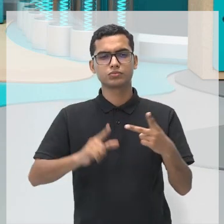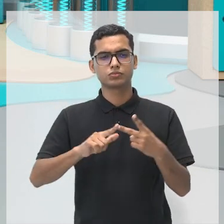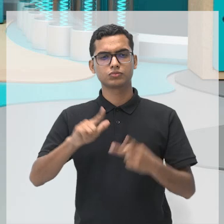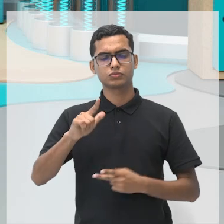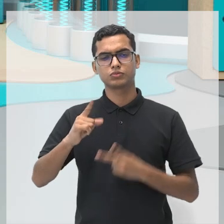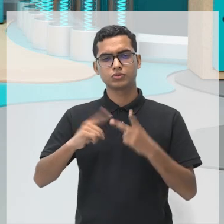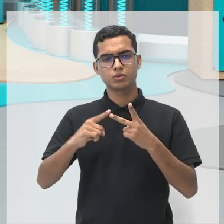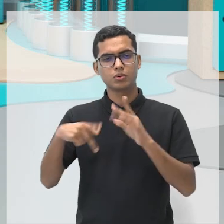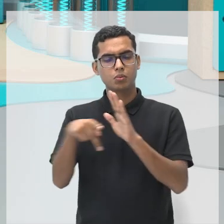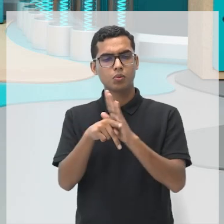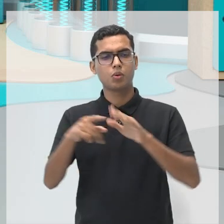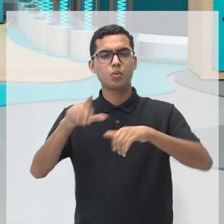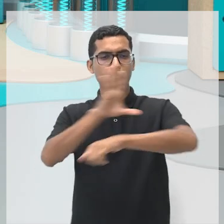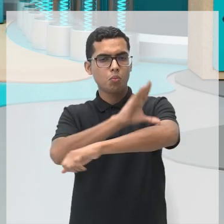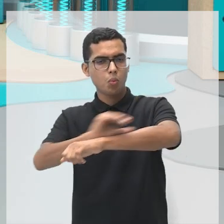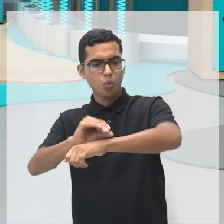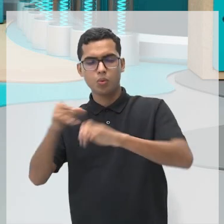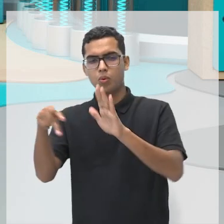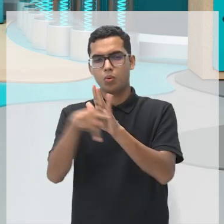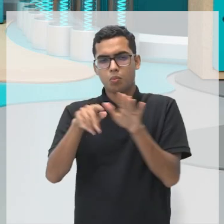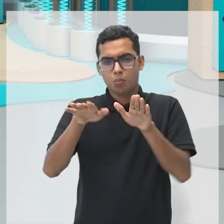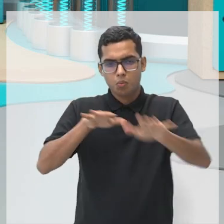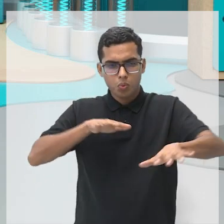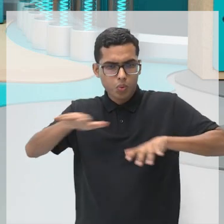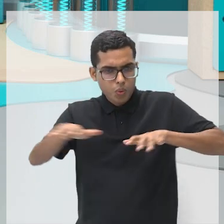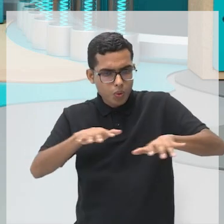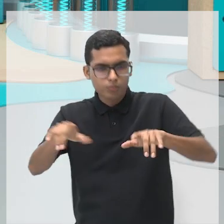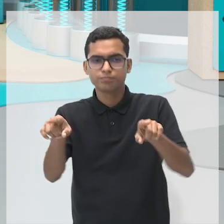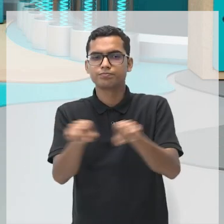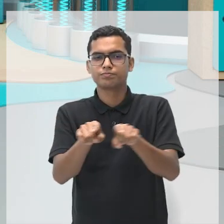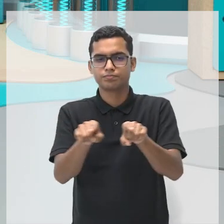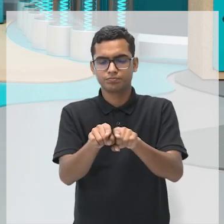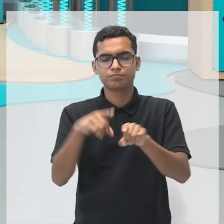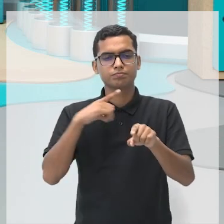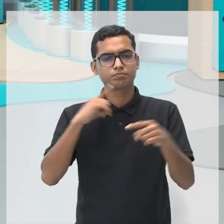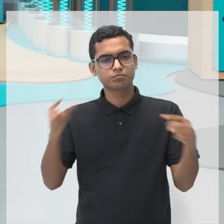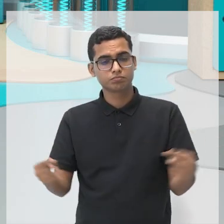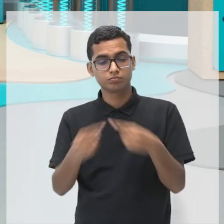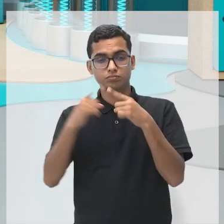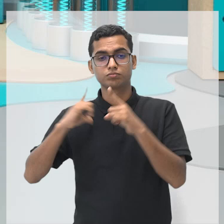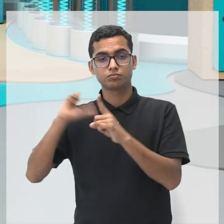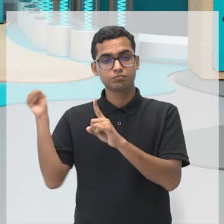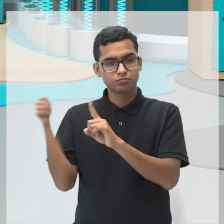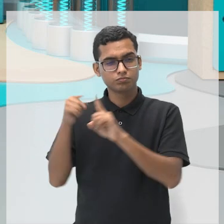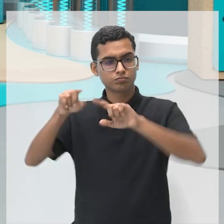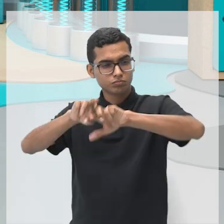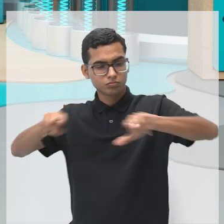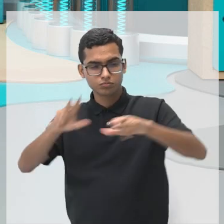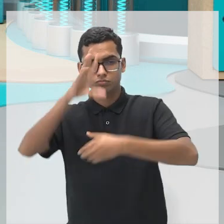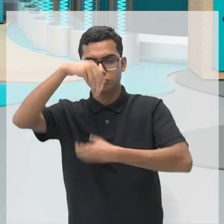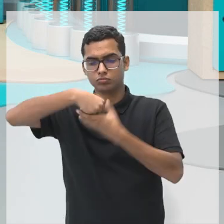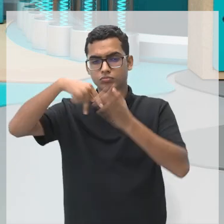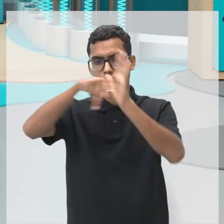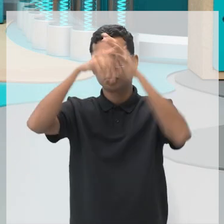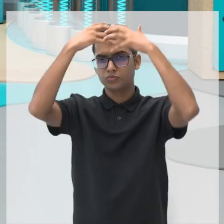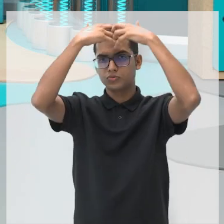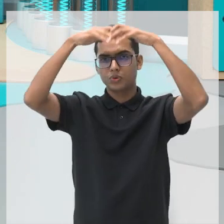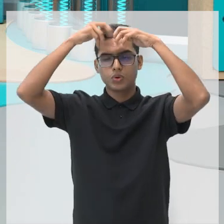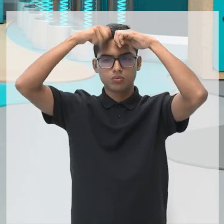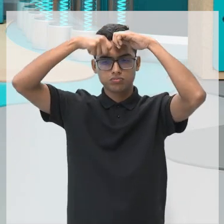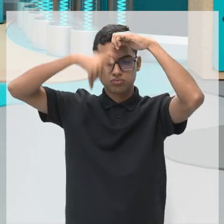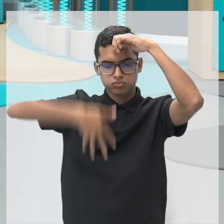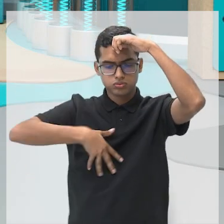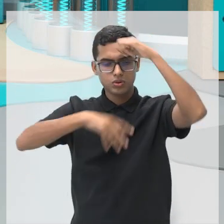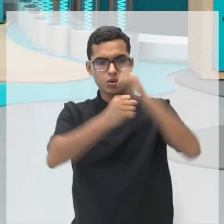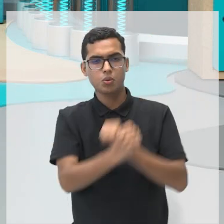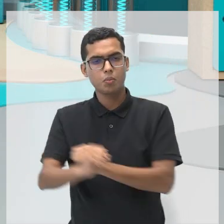né? Ela possui importantes funções dentro do nosso sistema nervoso, já que ela protege a